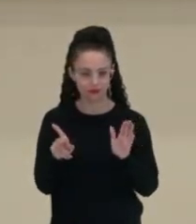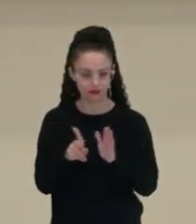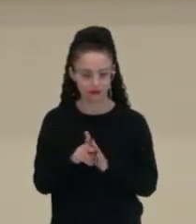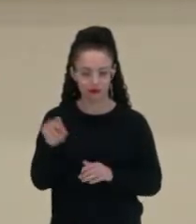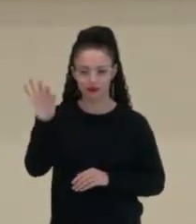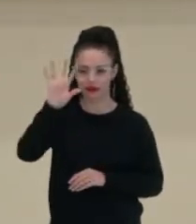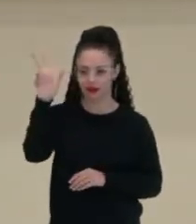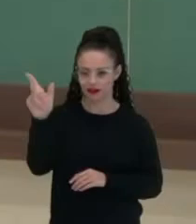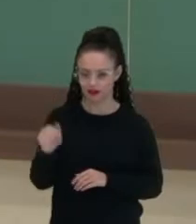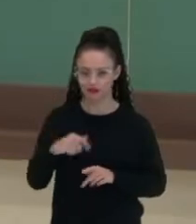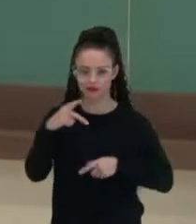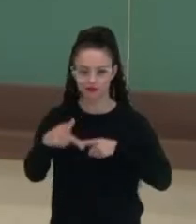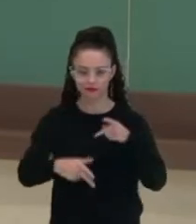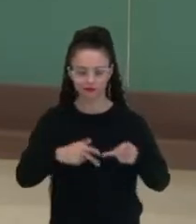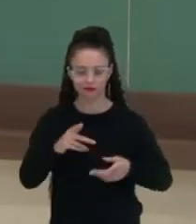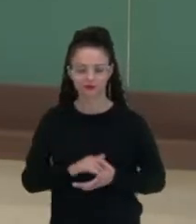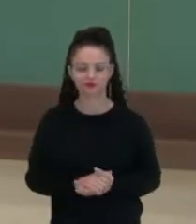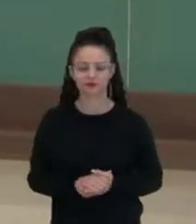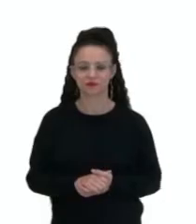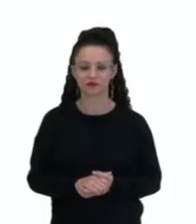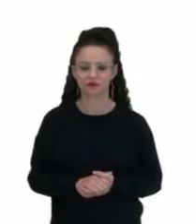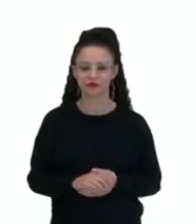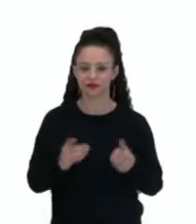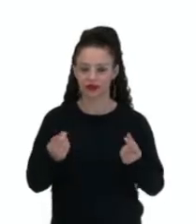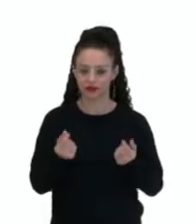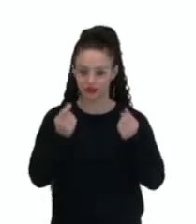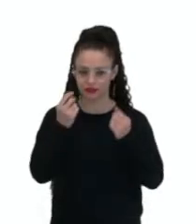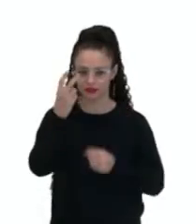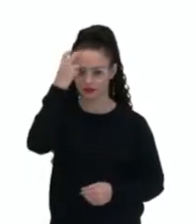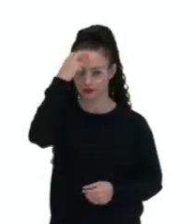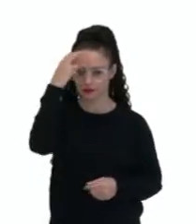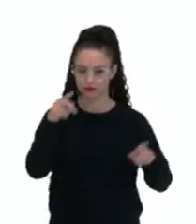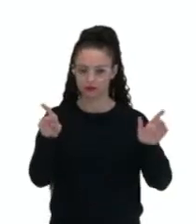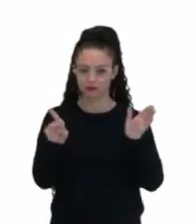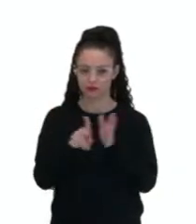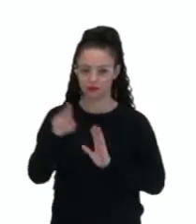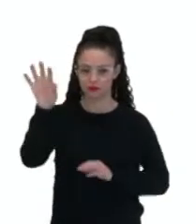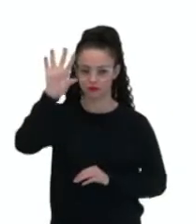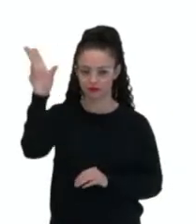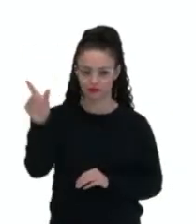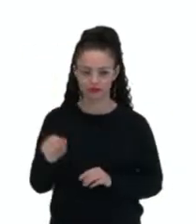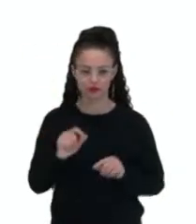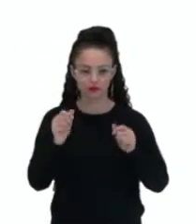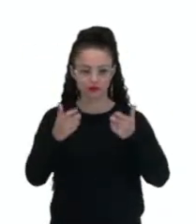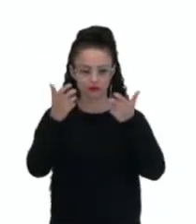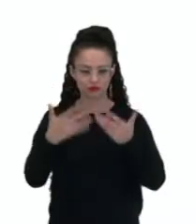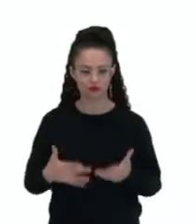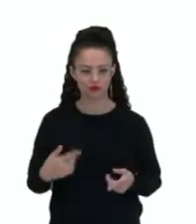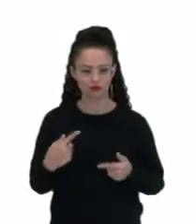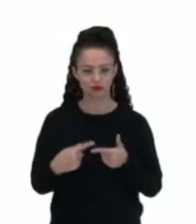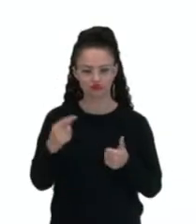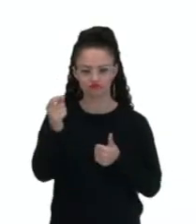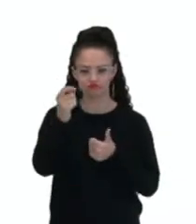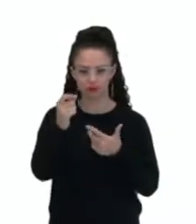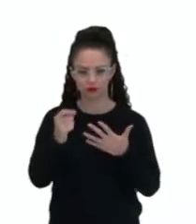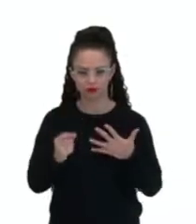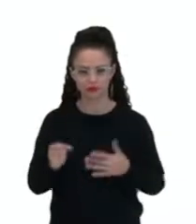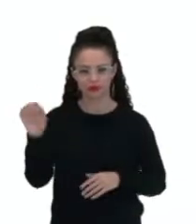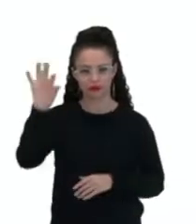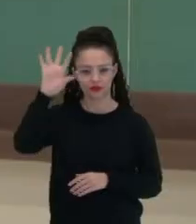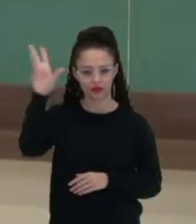africanos, Então, essa riqueza cultural trazida pelos africanos se justifica por diversos fatores. E um deles é que a África